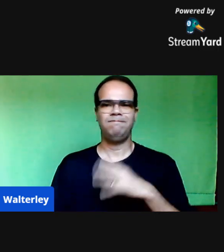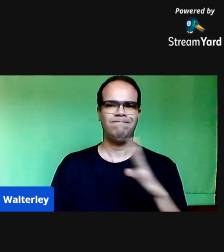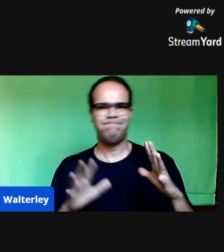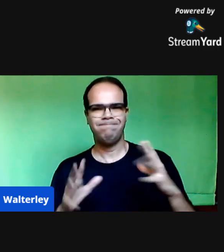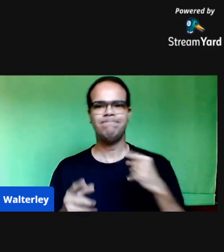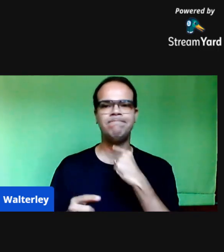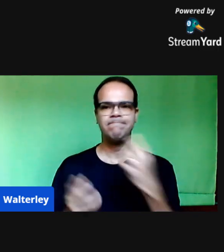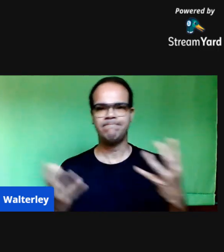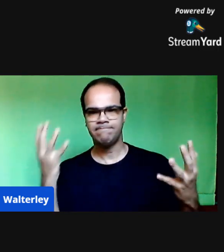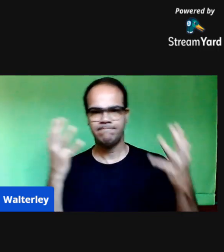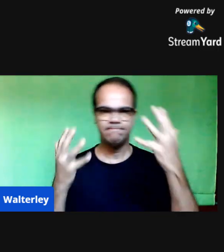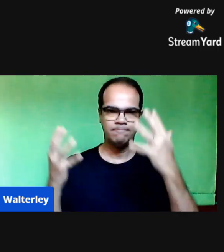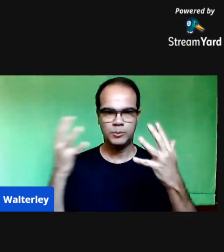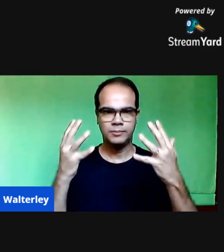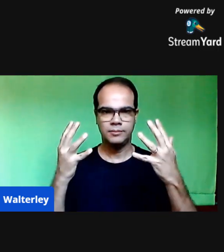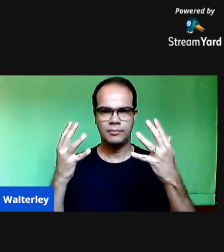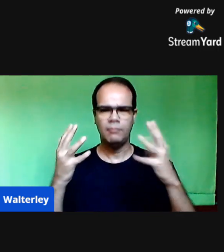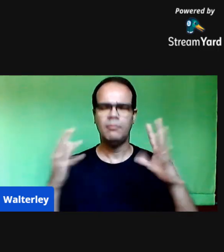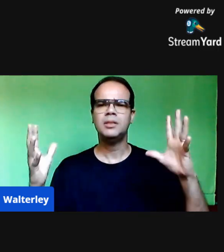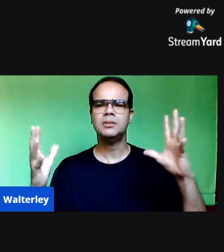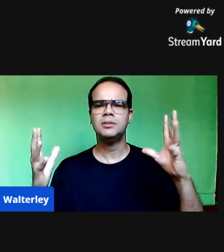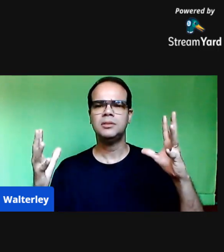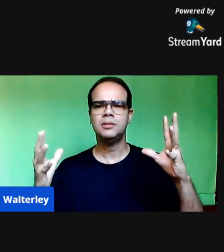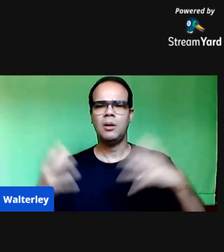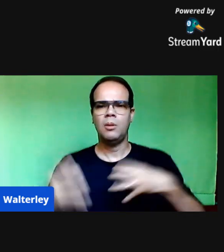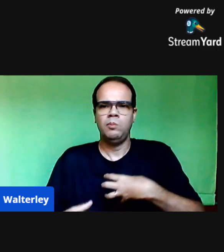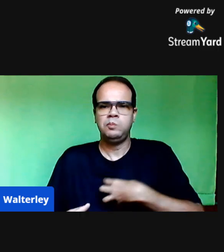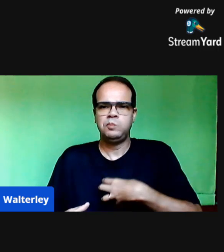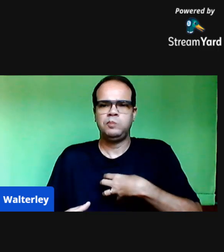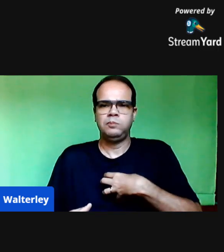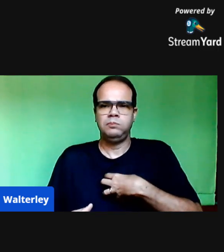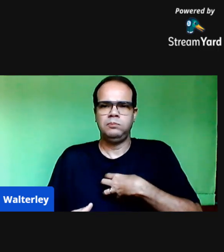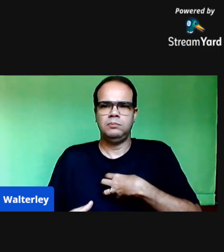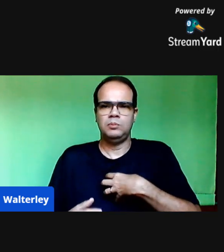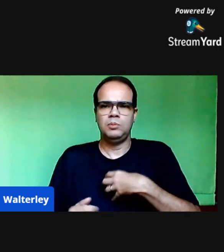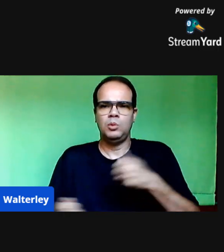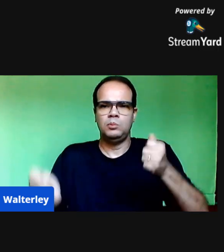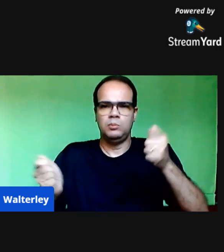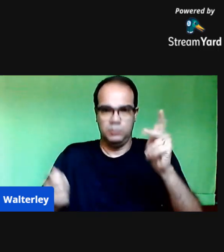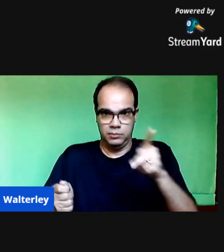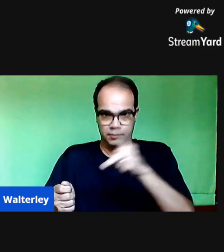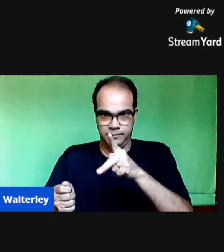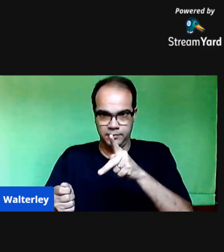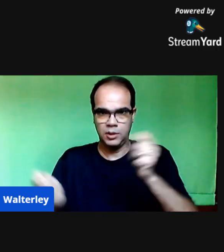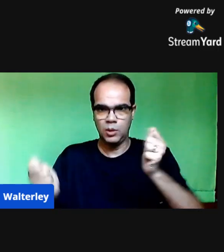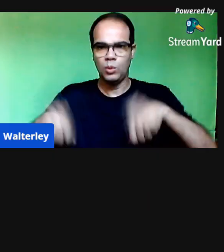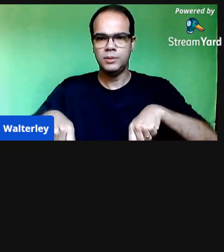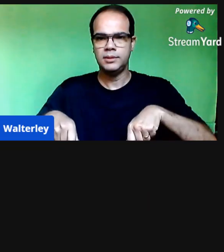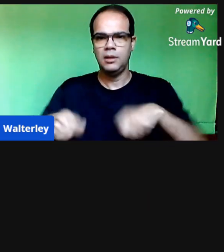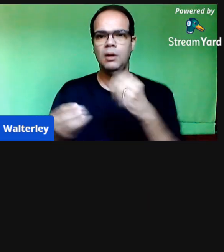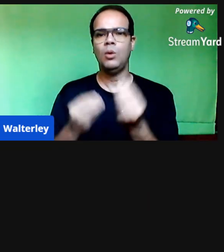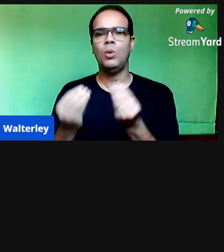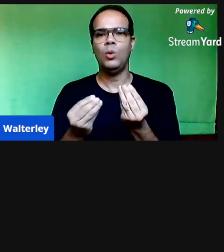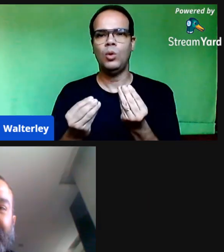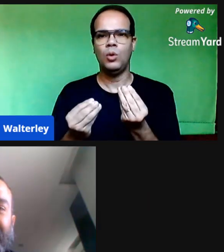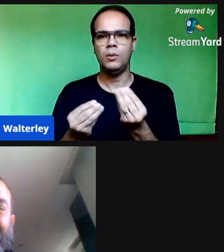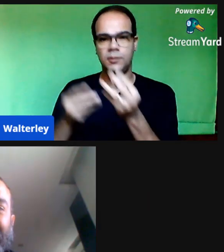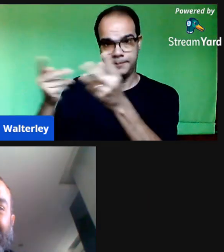a discussão sobre inteligência emocional na prática docente. O ministrante dessa live será o professor Rafael